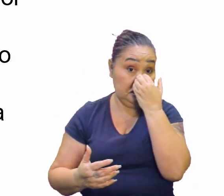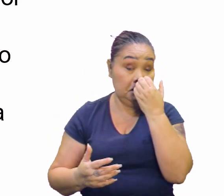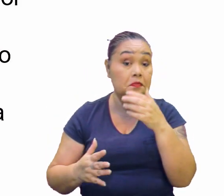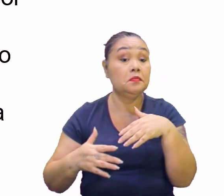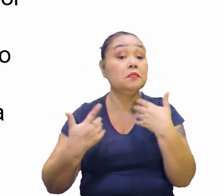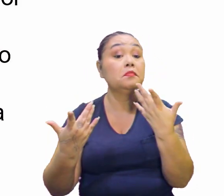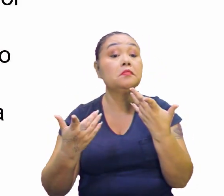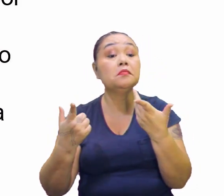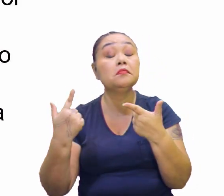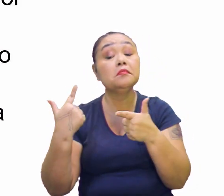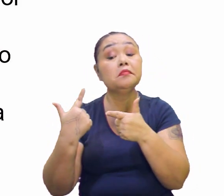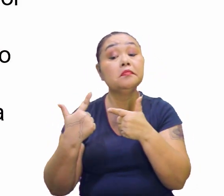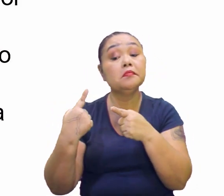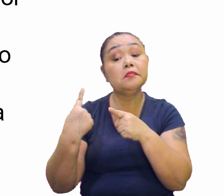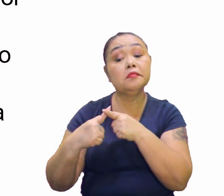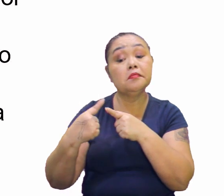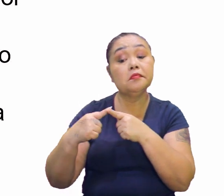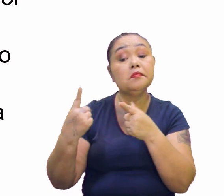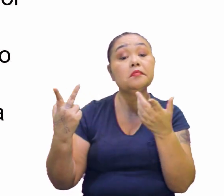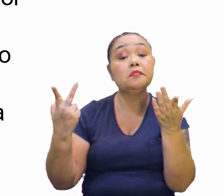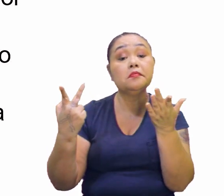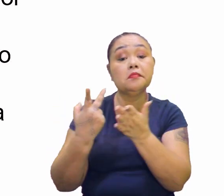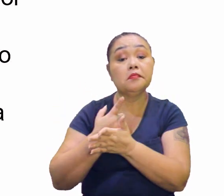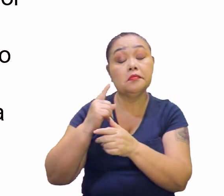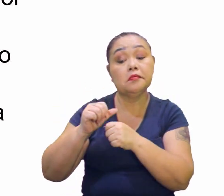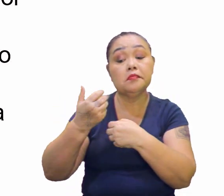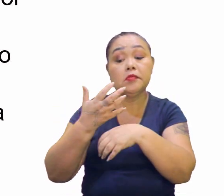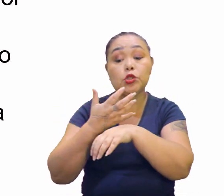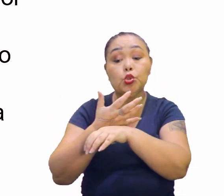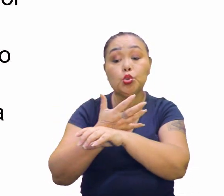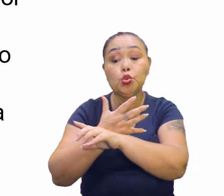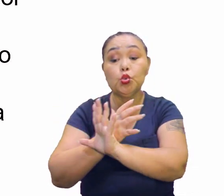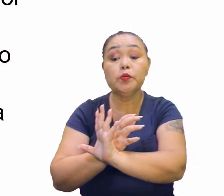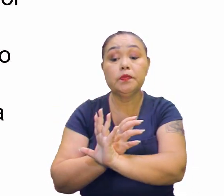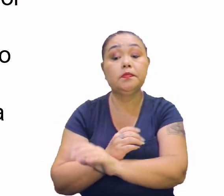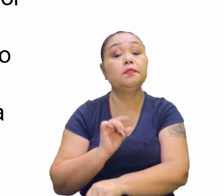Quais são as principais causas de desertificação no Brasil?